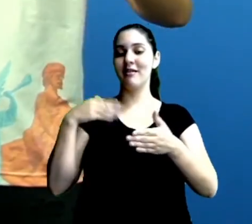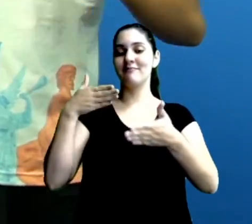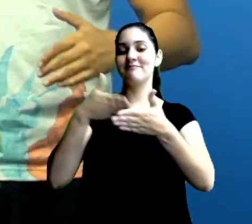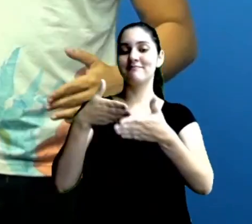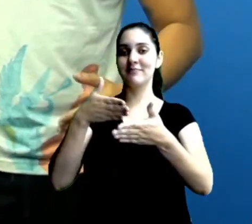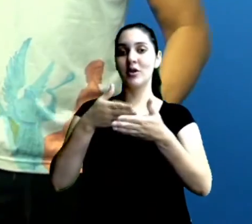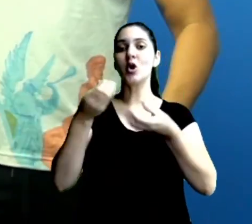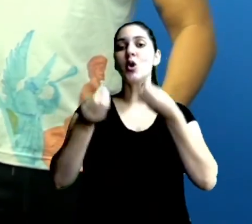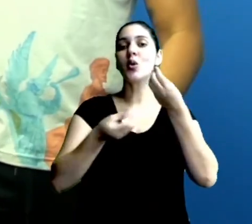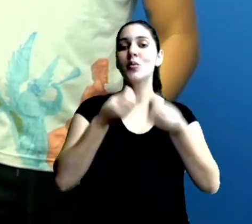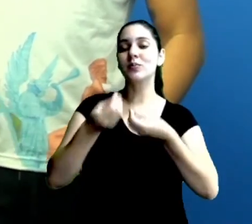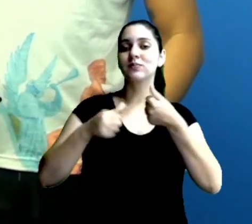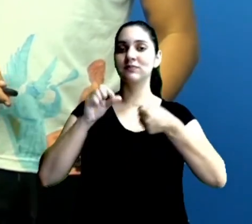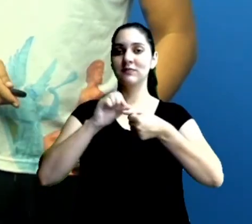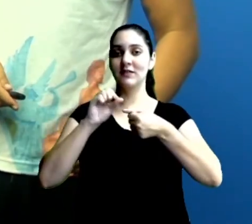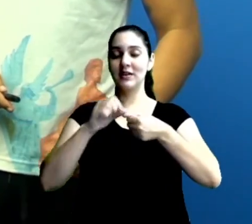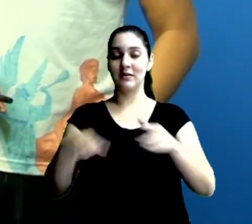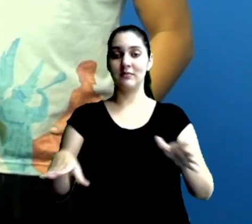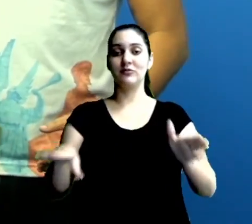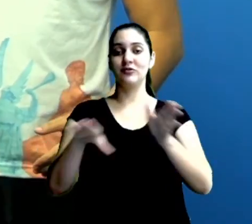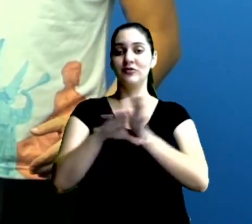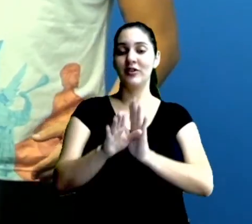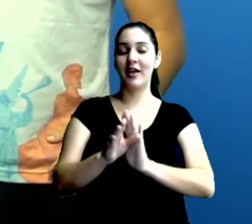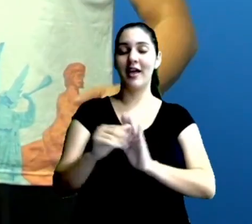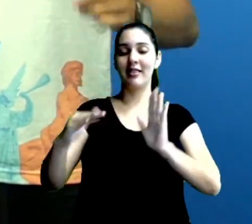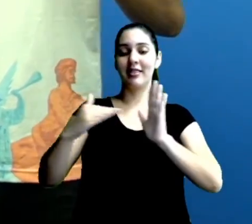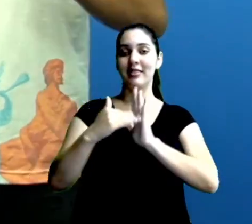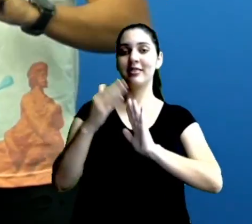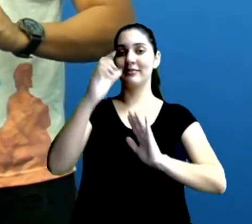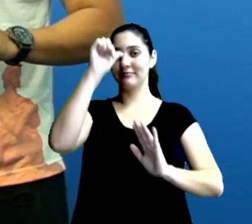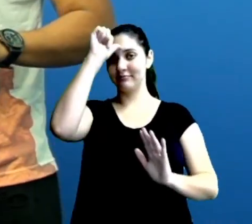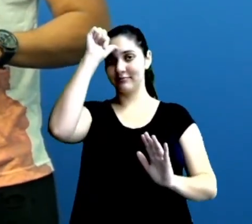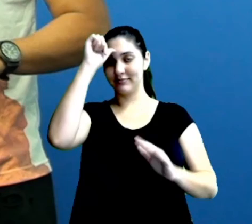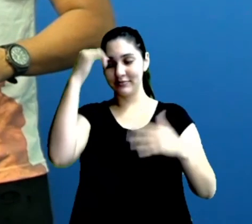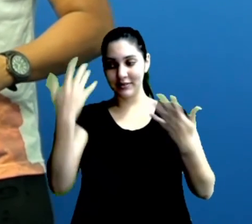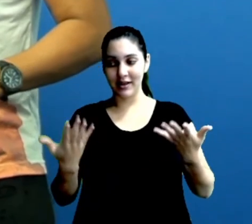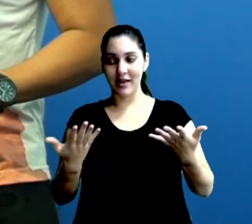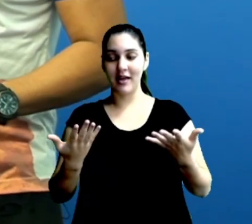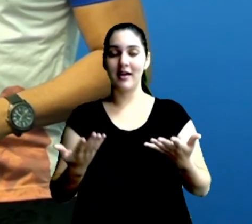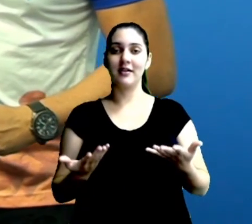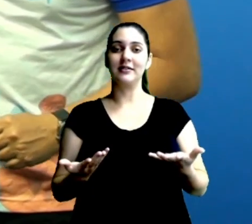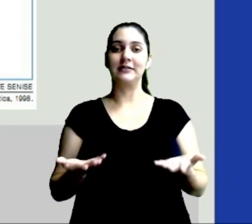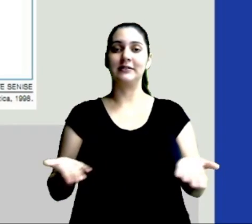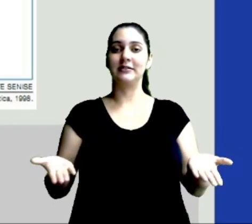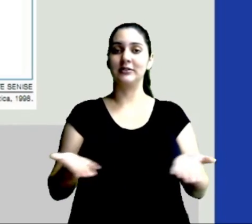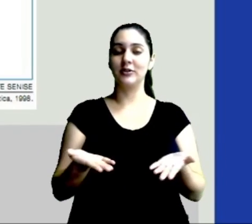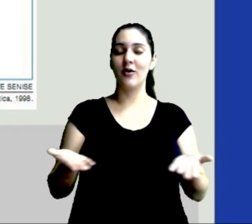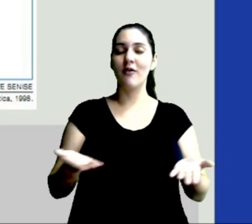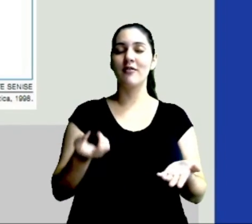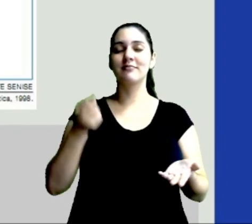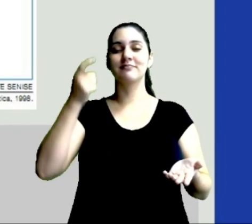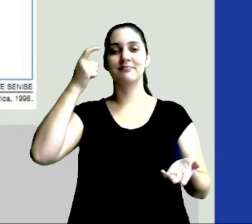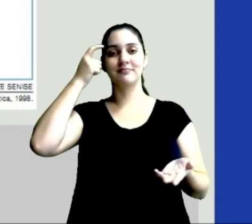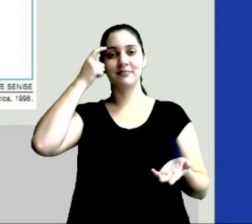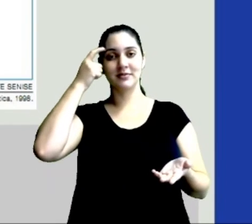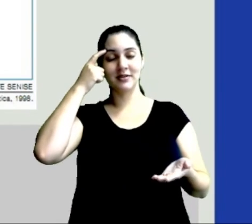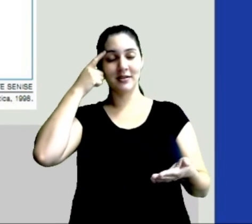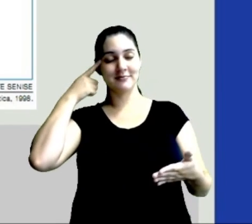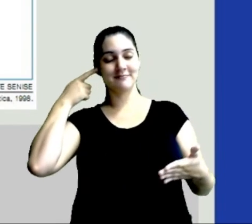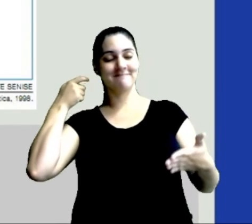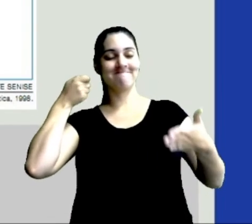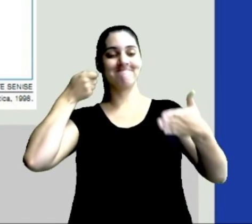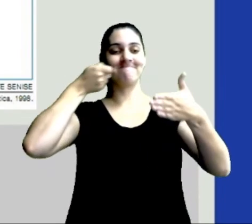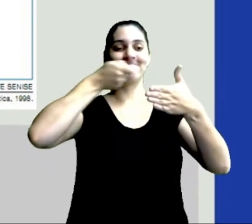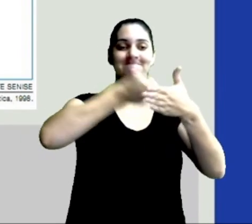iria fazer para chegar às Índias? Aí é onde vem a ideia de